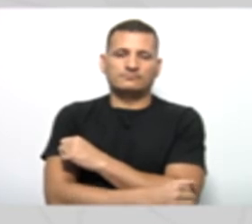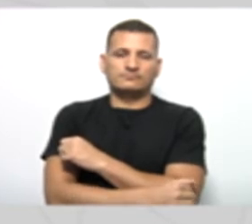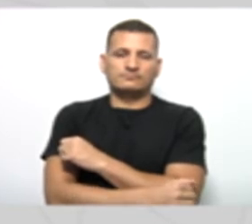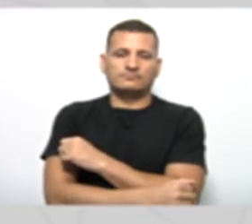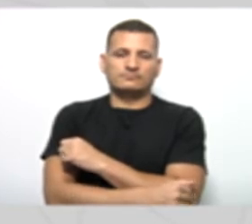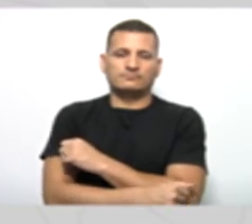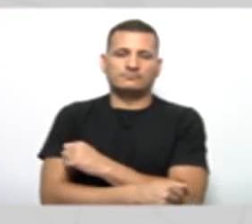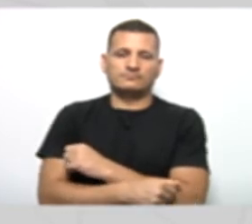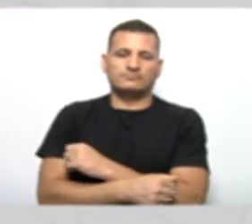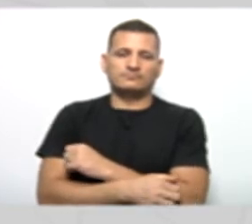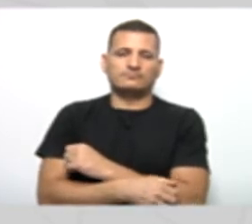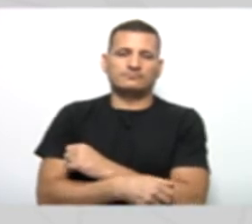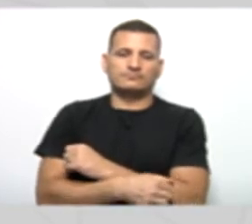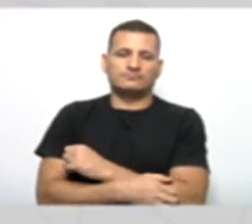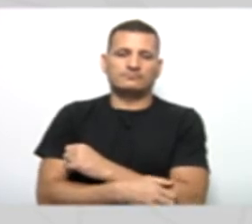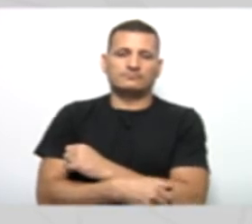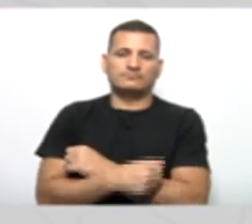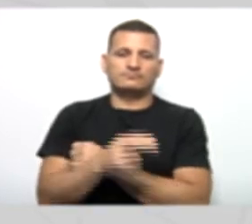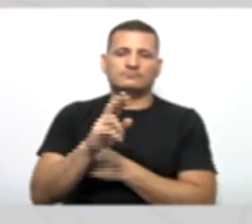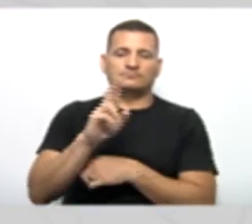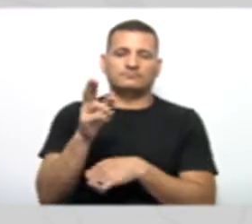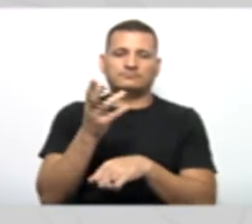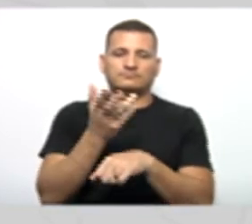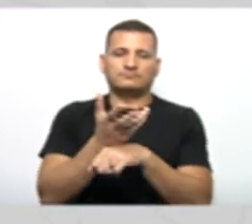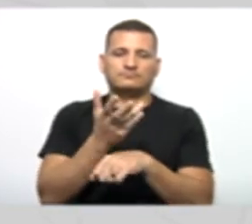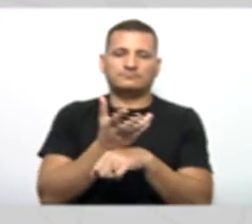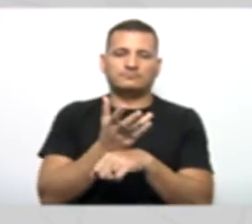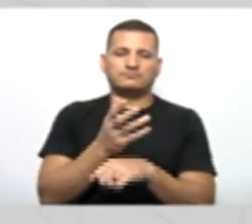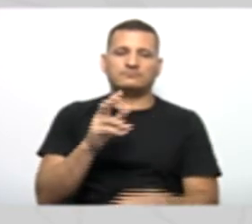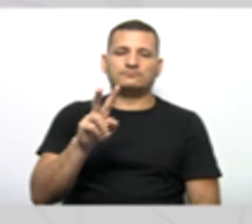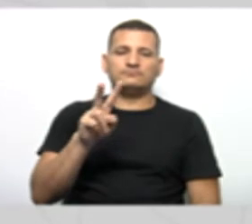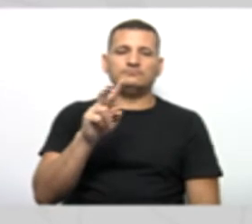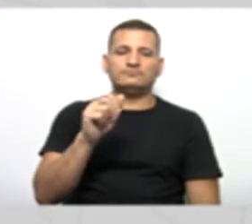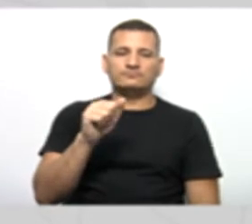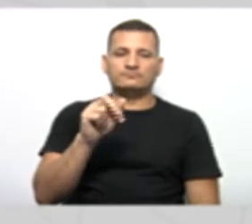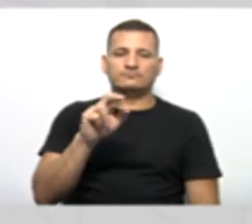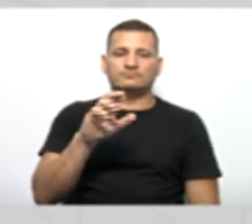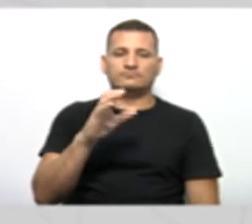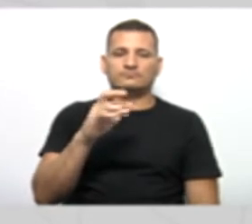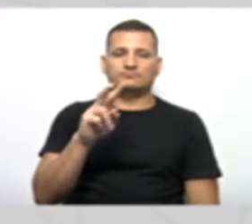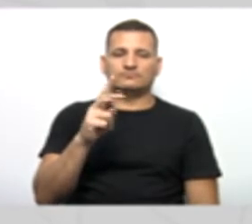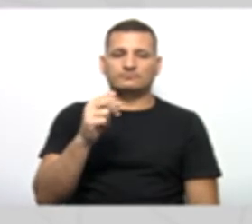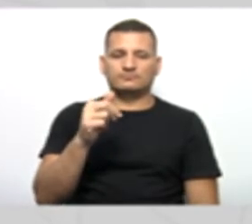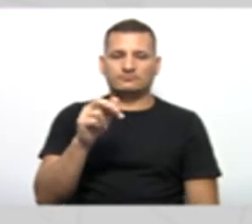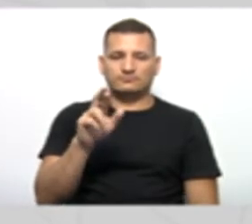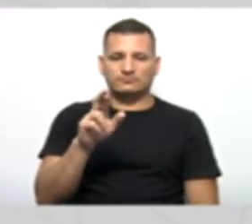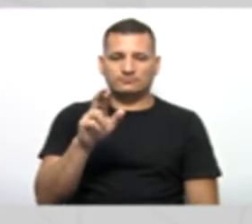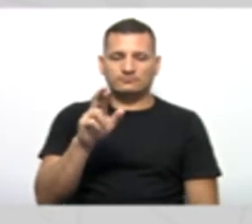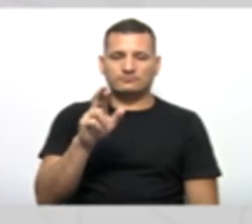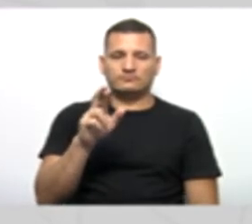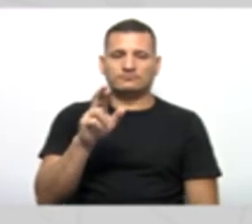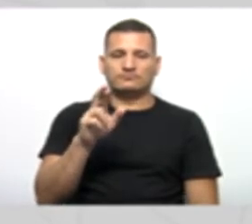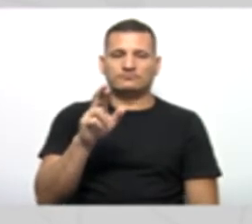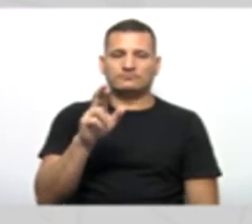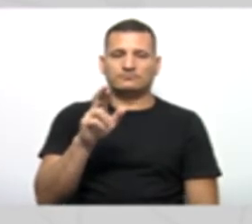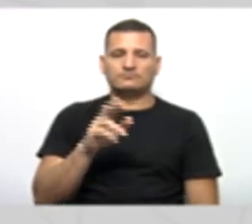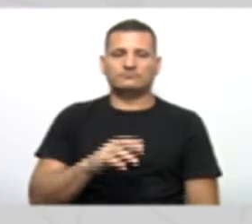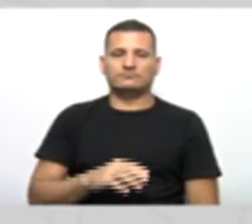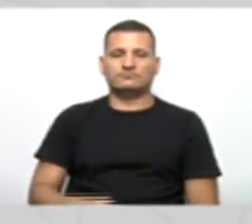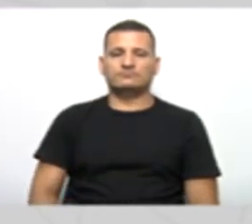o nome da disciplina do tipo varchar com tamanho 50, também not null,